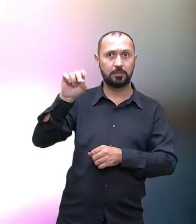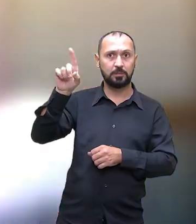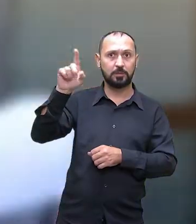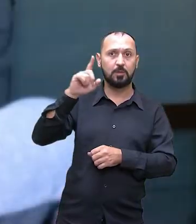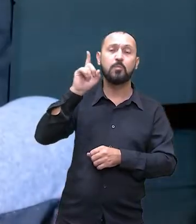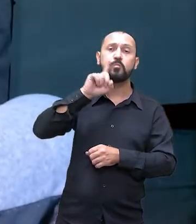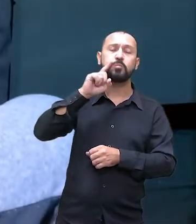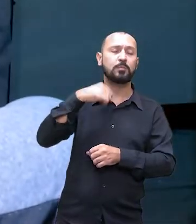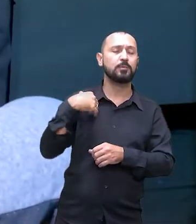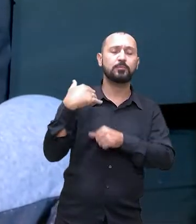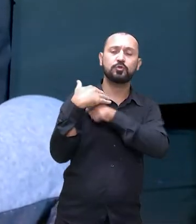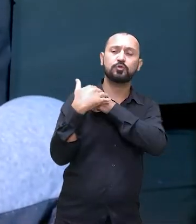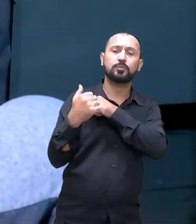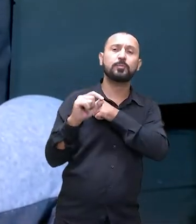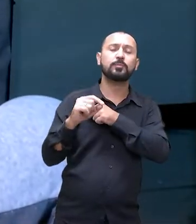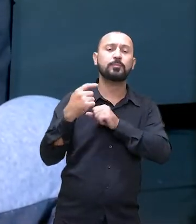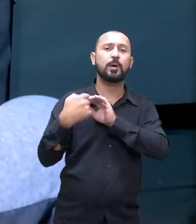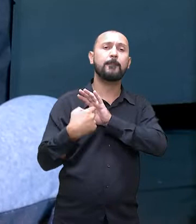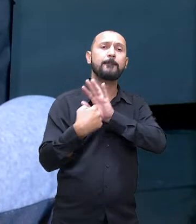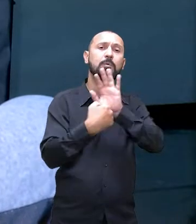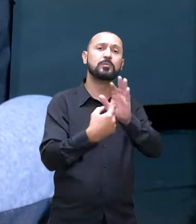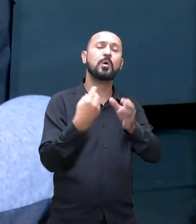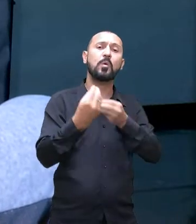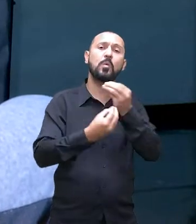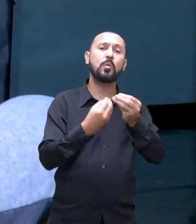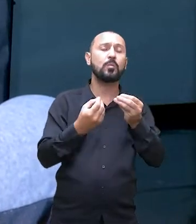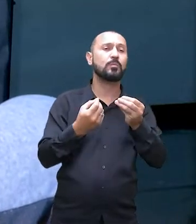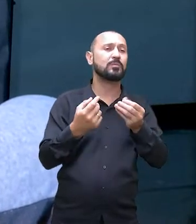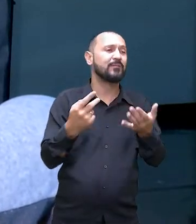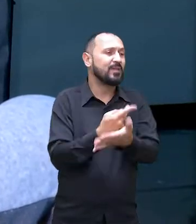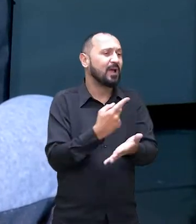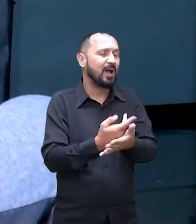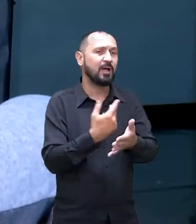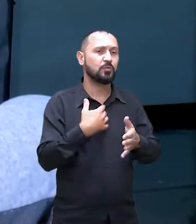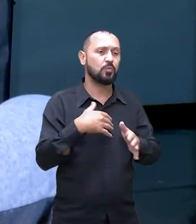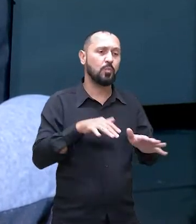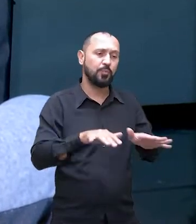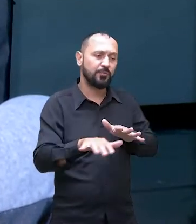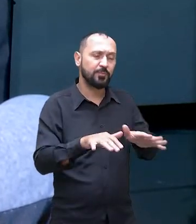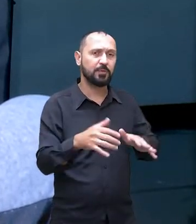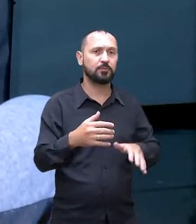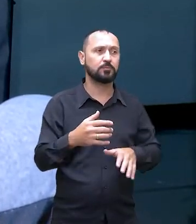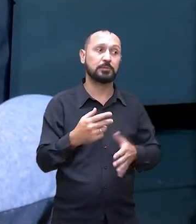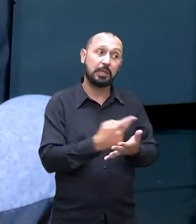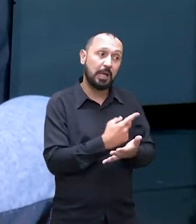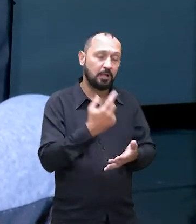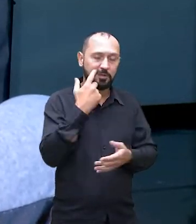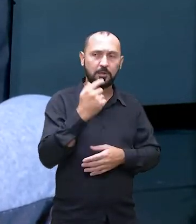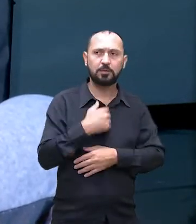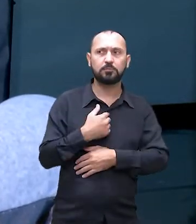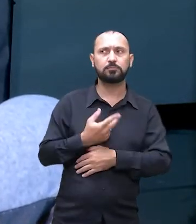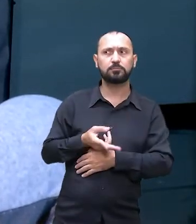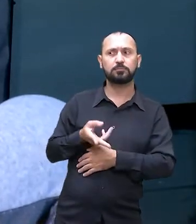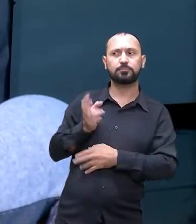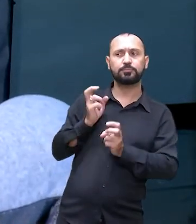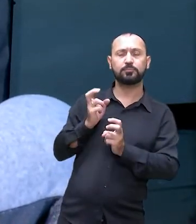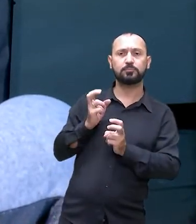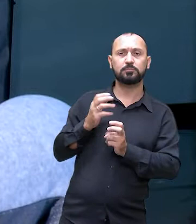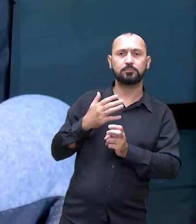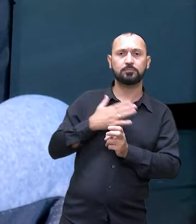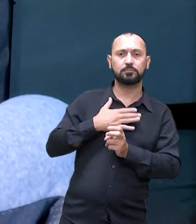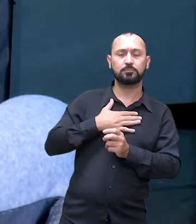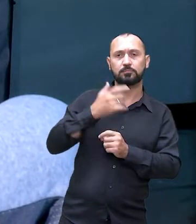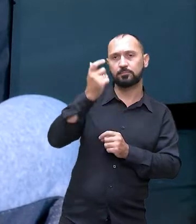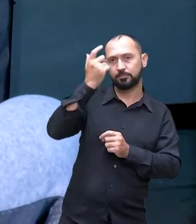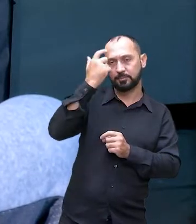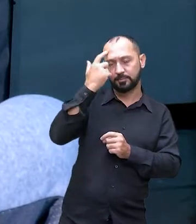curso, me chama para se mostrar como não se devia fazer o movimento. E daí, ali eu me toquei, né, que o meu